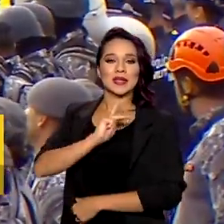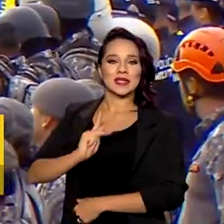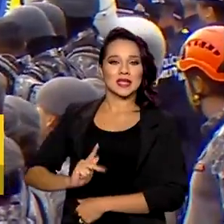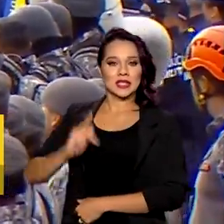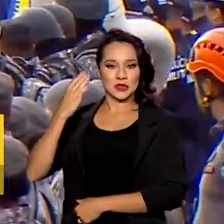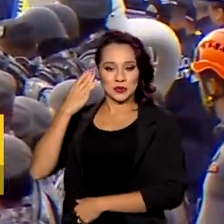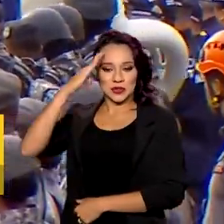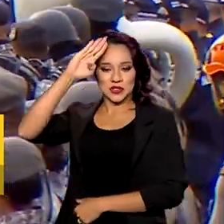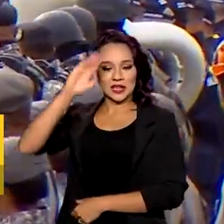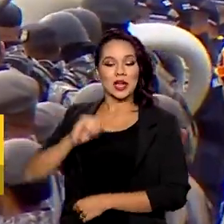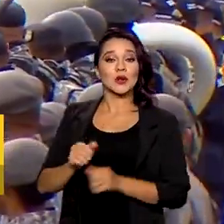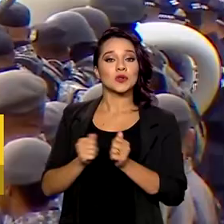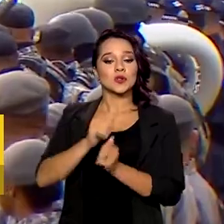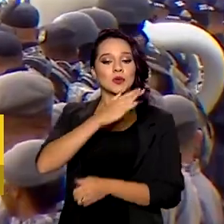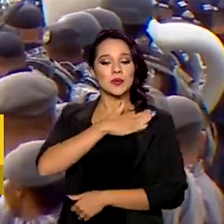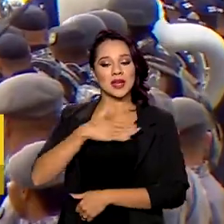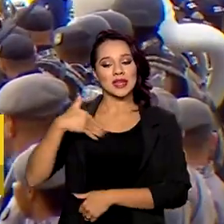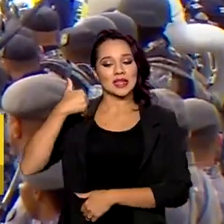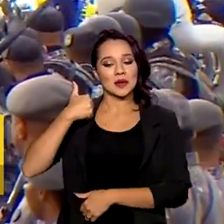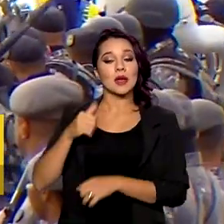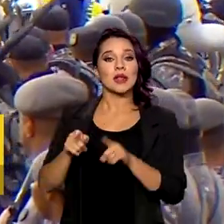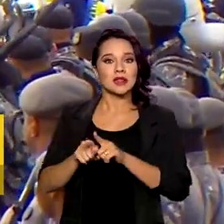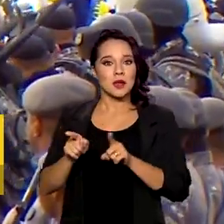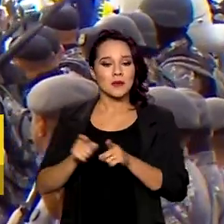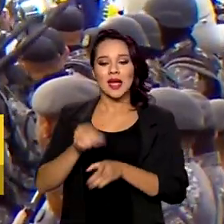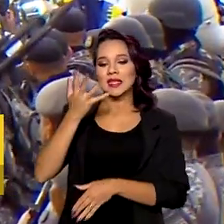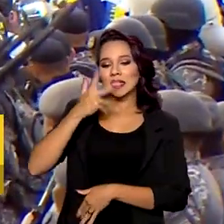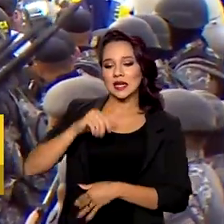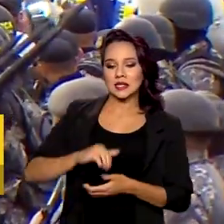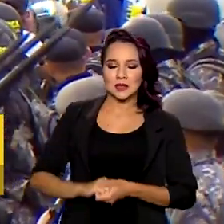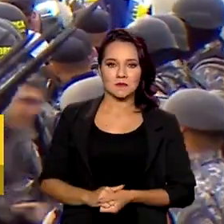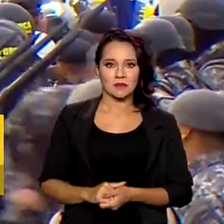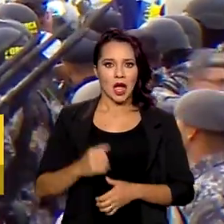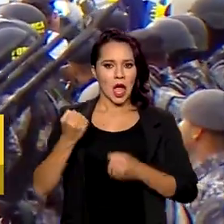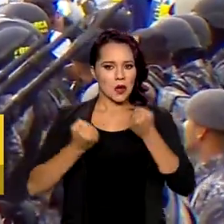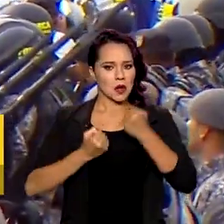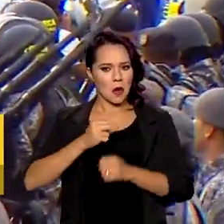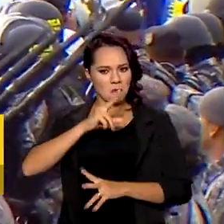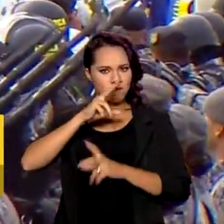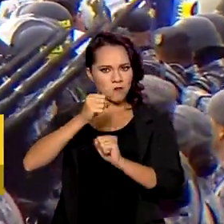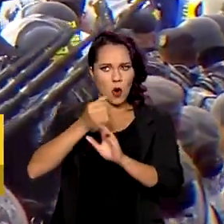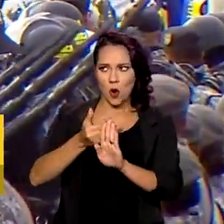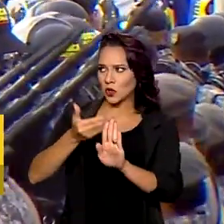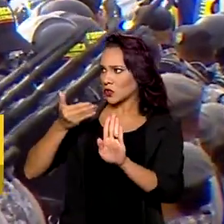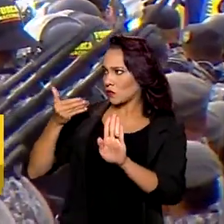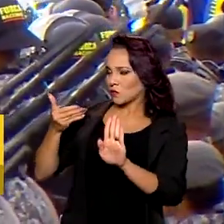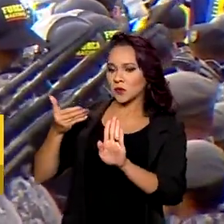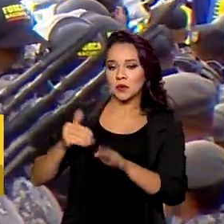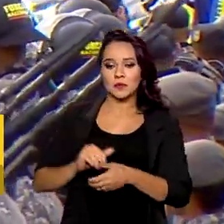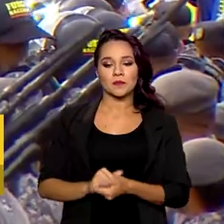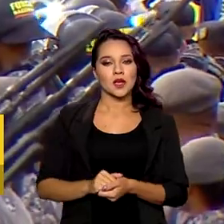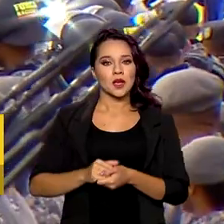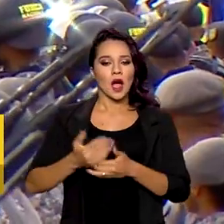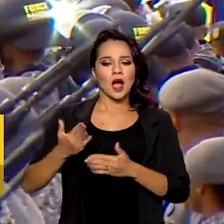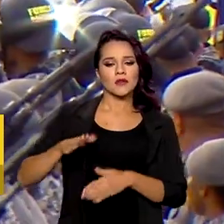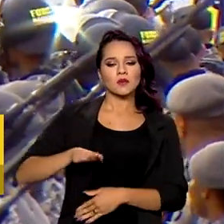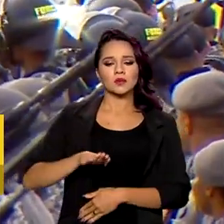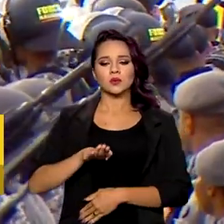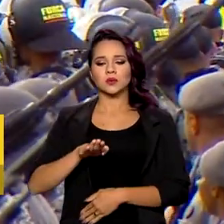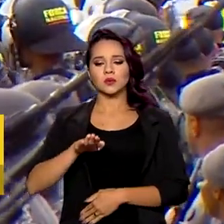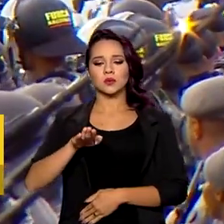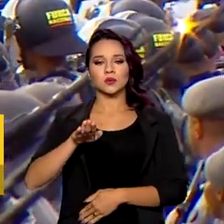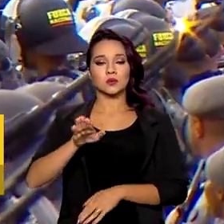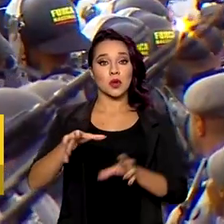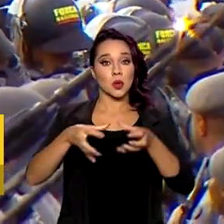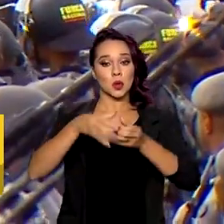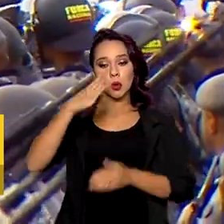Jair Bolsonaro, da primeira-dama, de crianças ali, o Guarani ali ao fundo, o presidente do Rolls-Royce presidencial, subindo aqui, passando pela